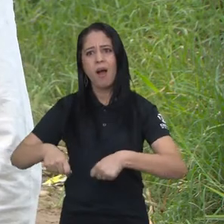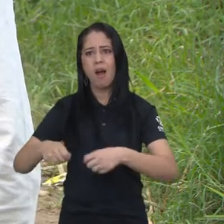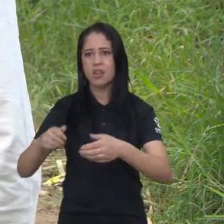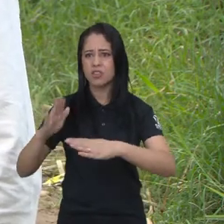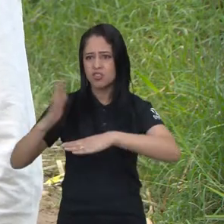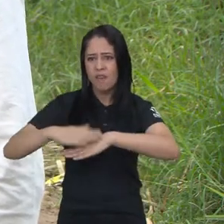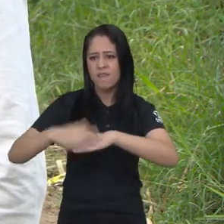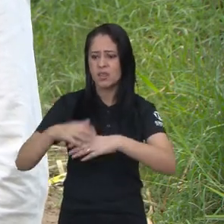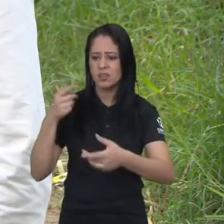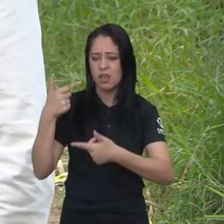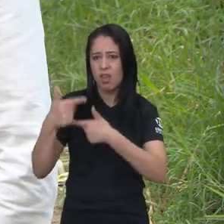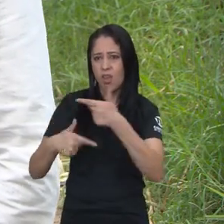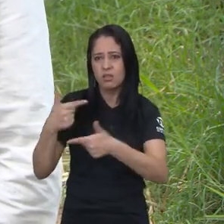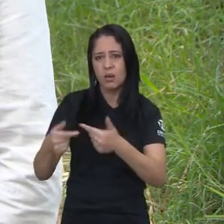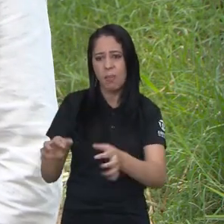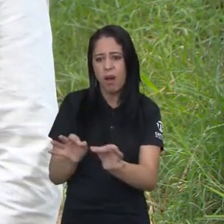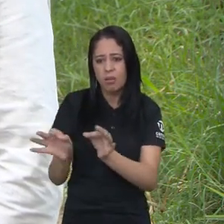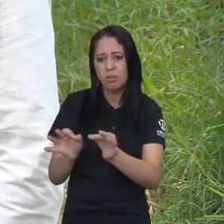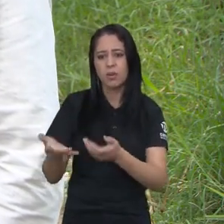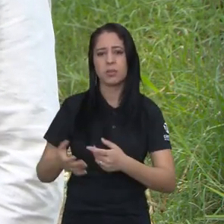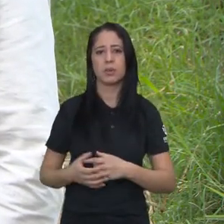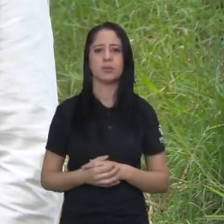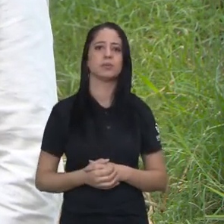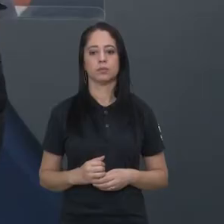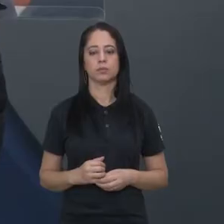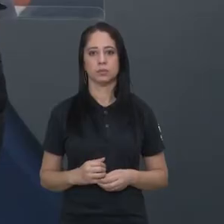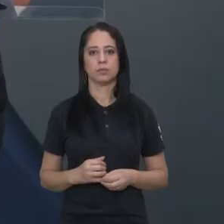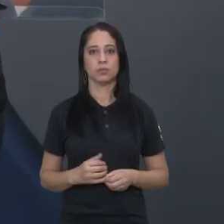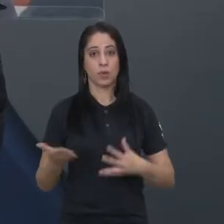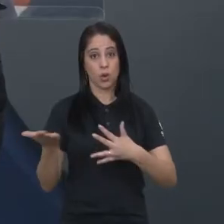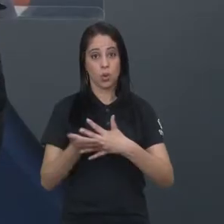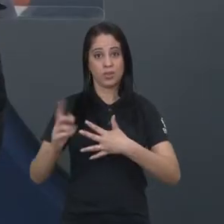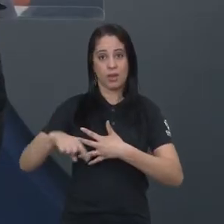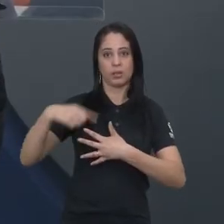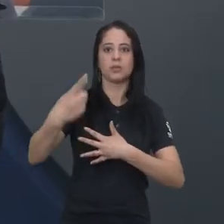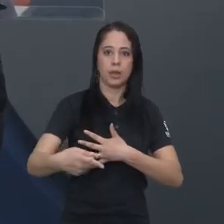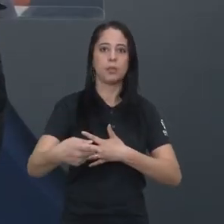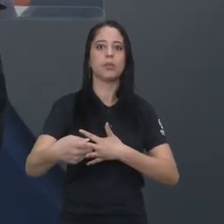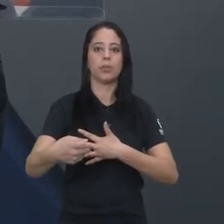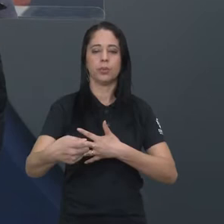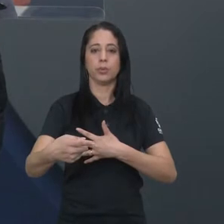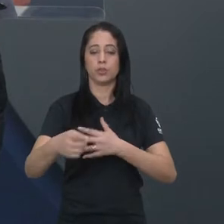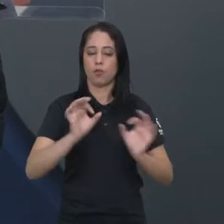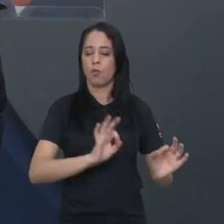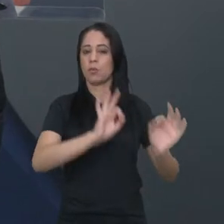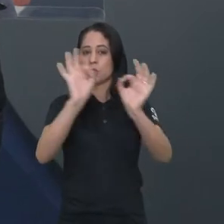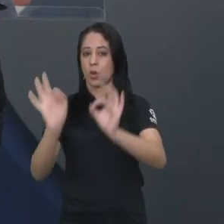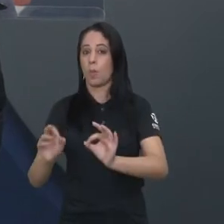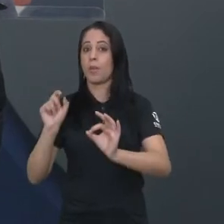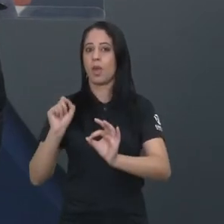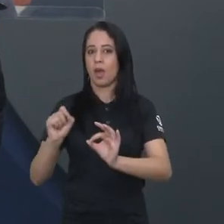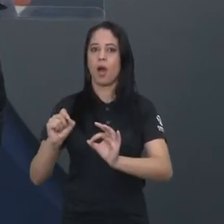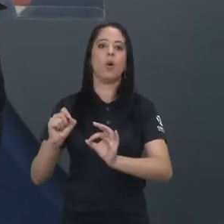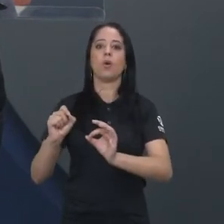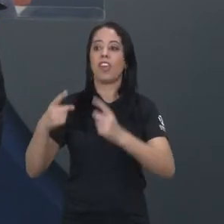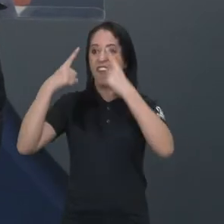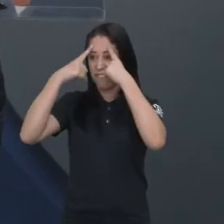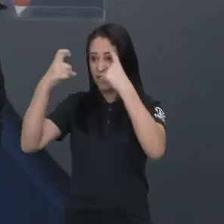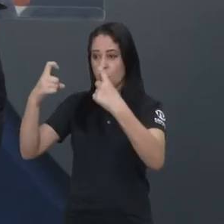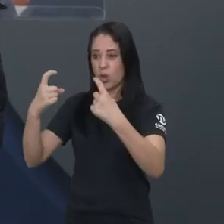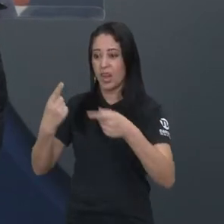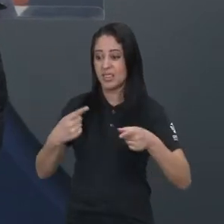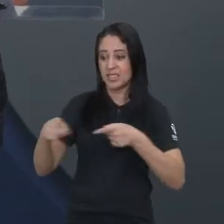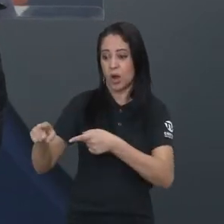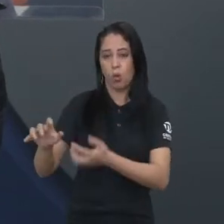ser feito investimento maior em cima dessas comunidades e no próximo bloco nós vamos acompanhar ações do poder público